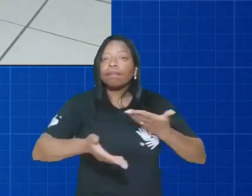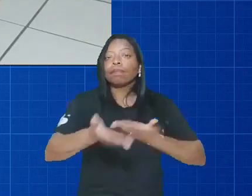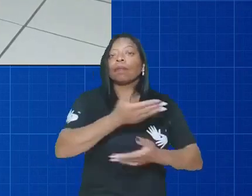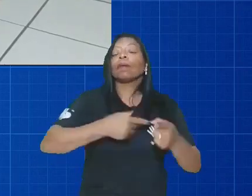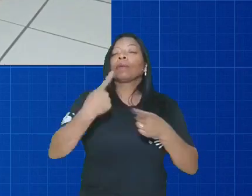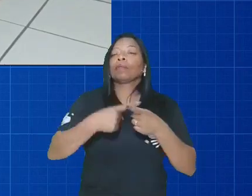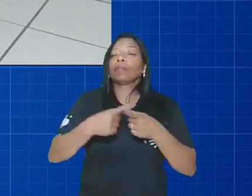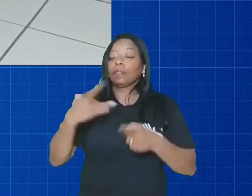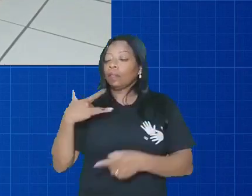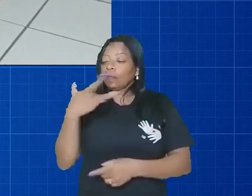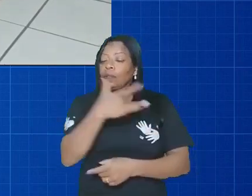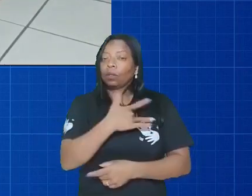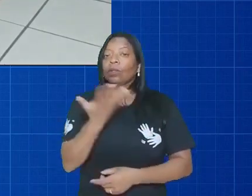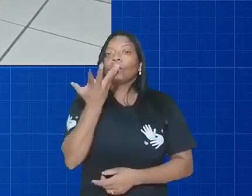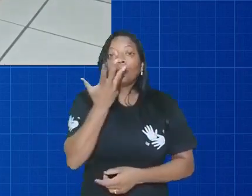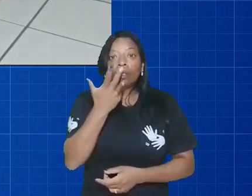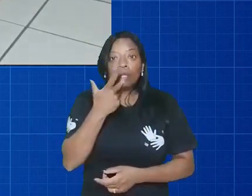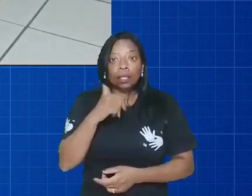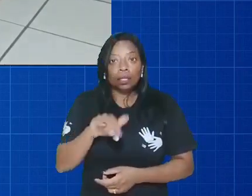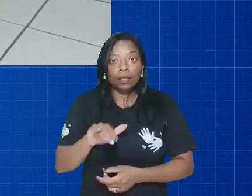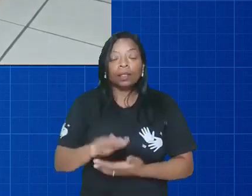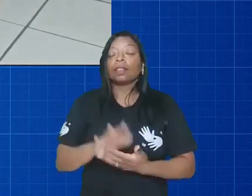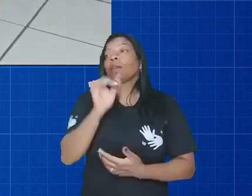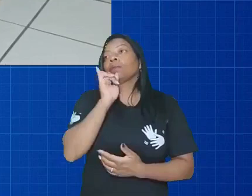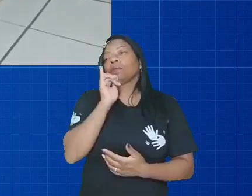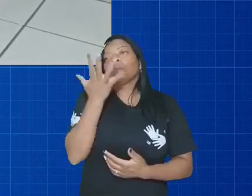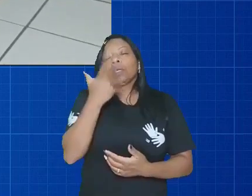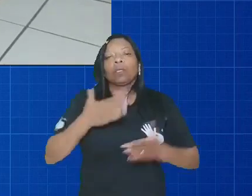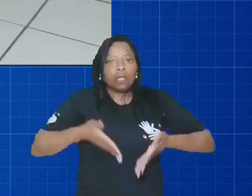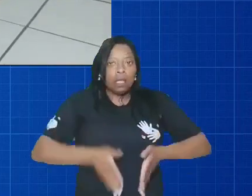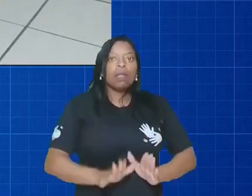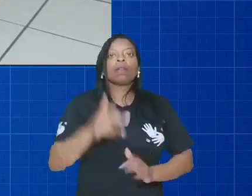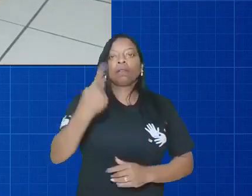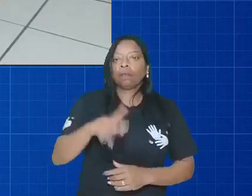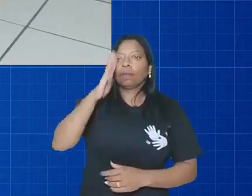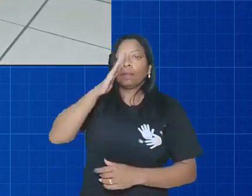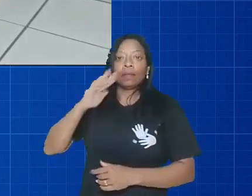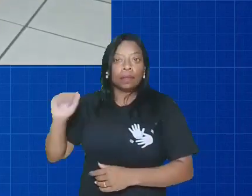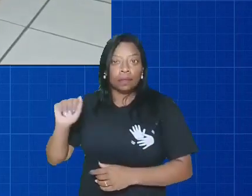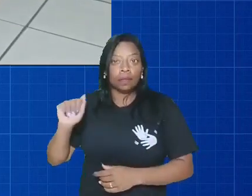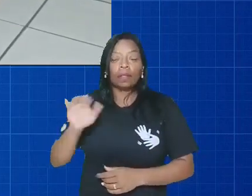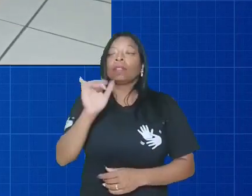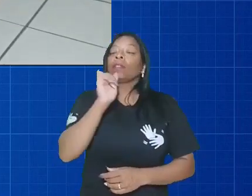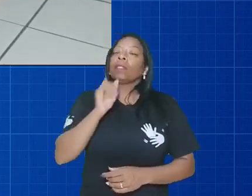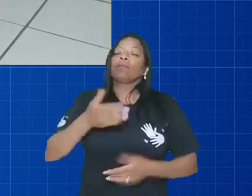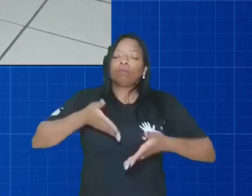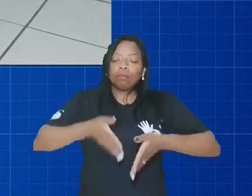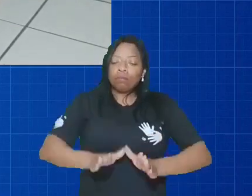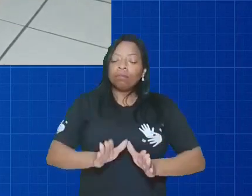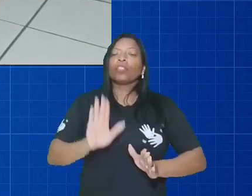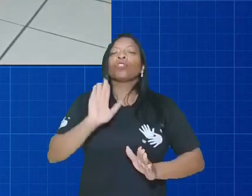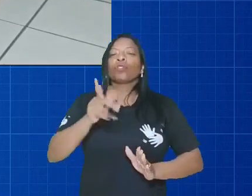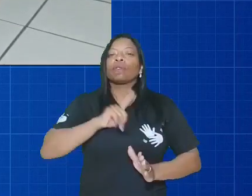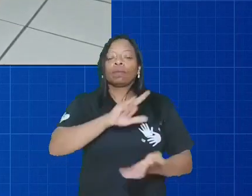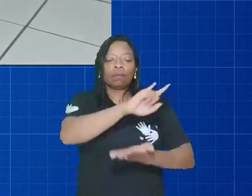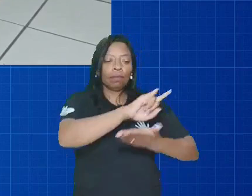saúde dessas crianças, né, ela nasce, a partir do momento que ela nasce aqui no município, ela já sai hoje, por exemplo, do HMA